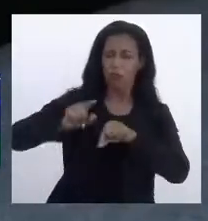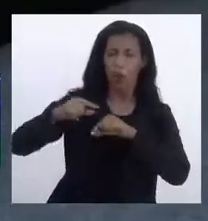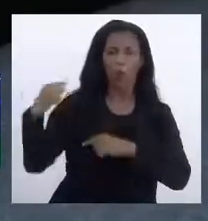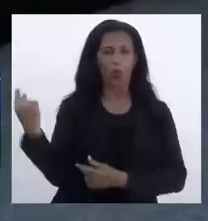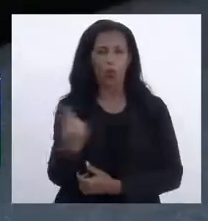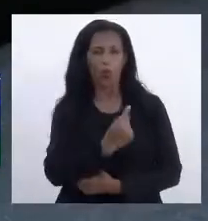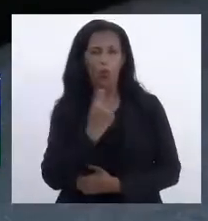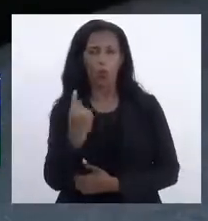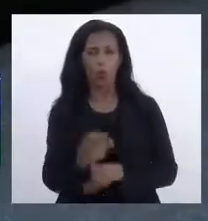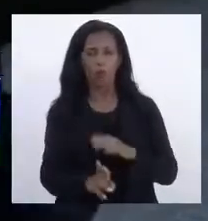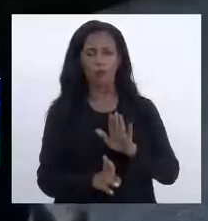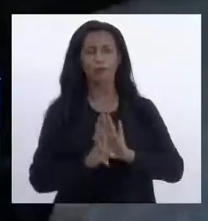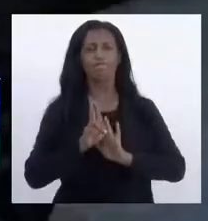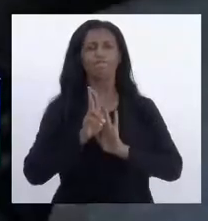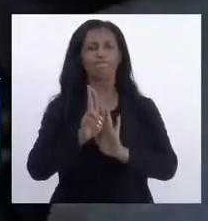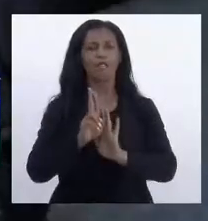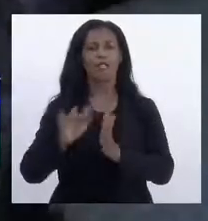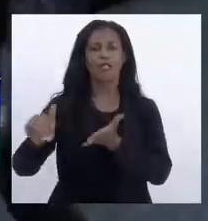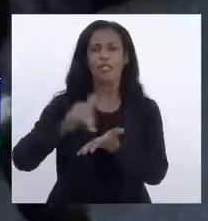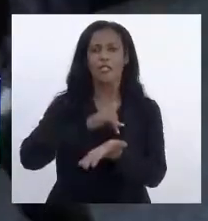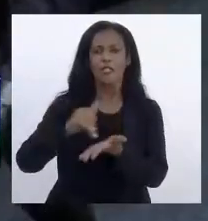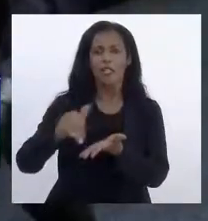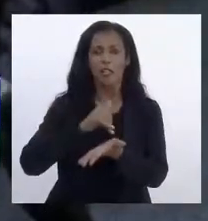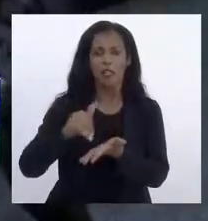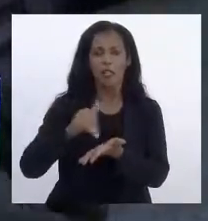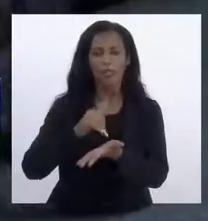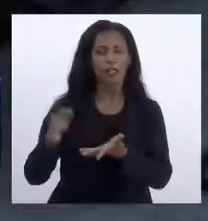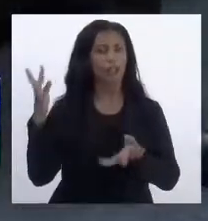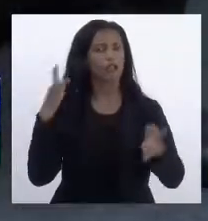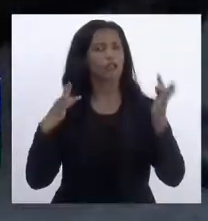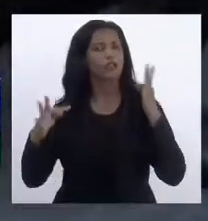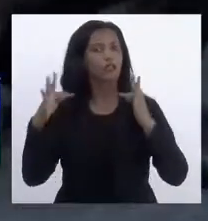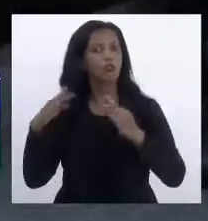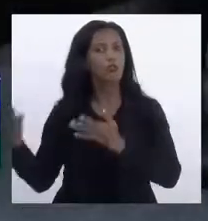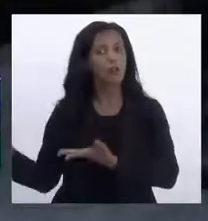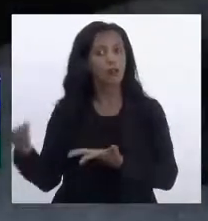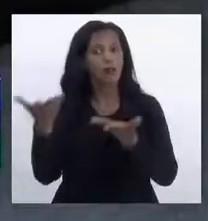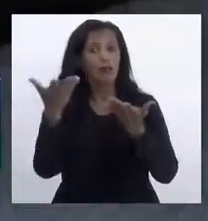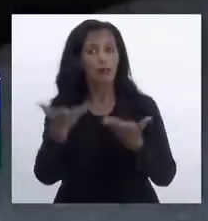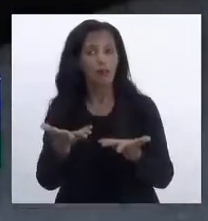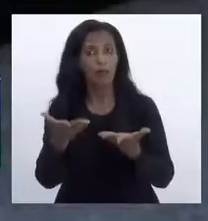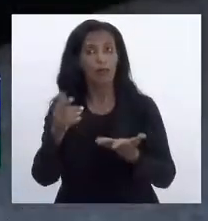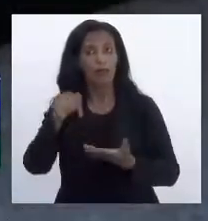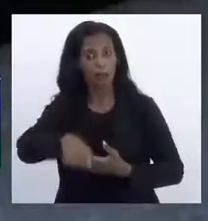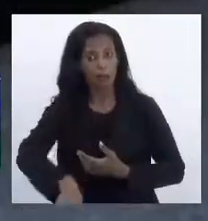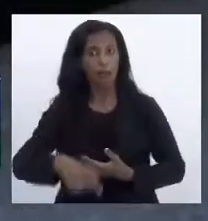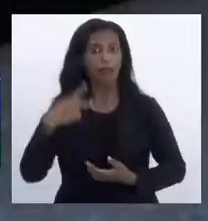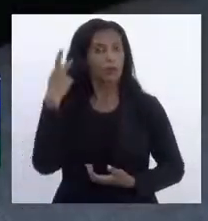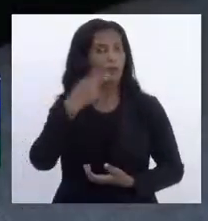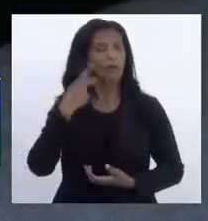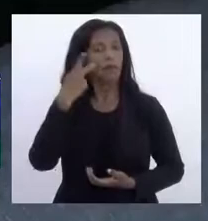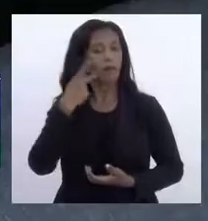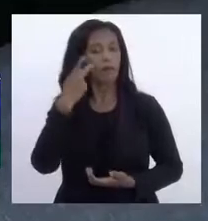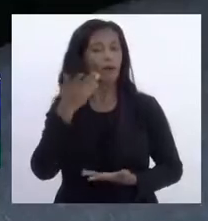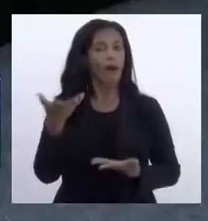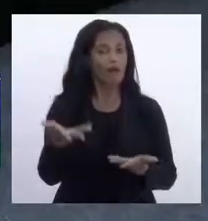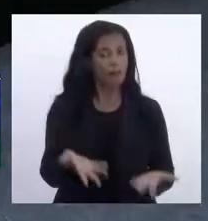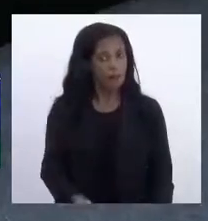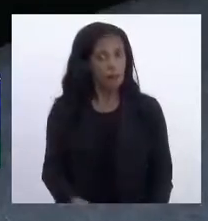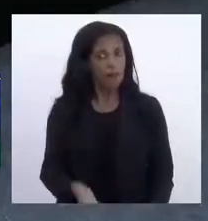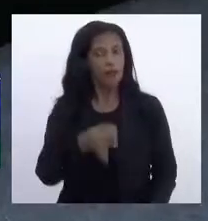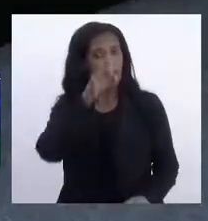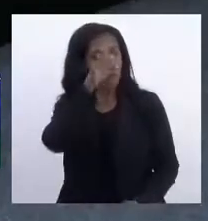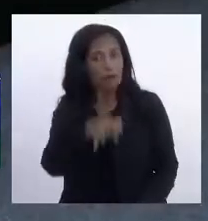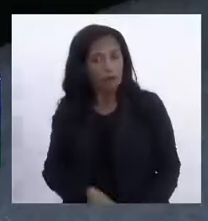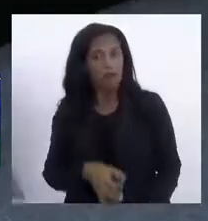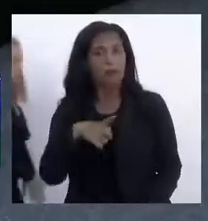nosso representante, o secretário de turismo, que é da parlamentar, e